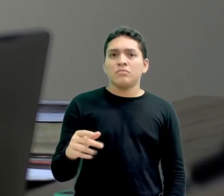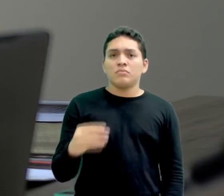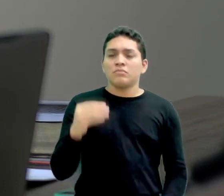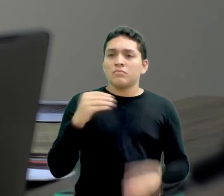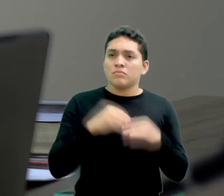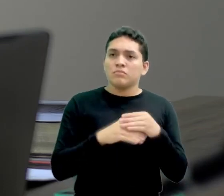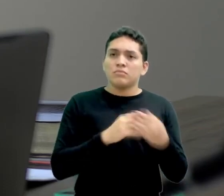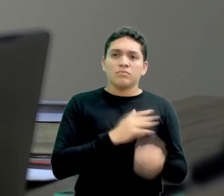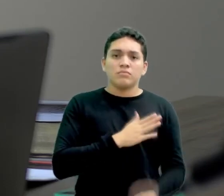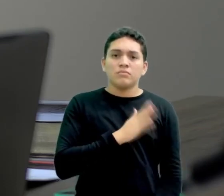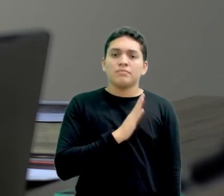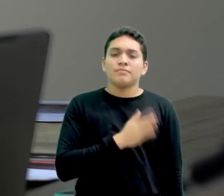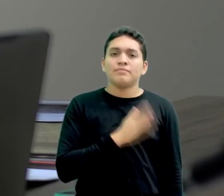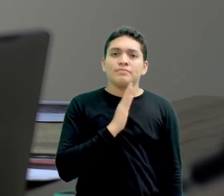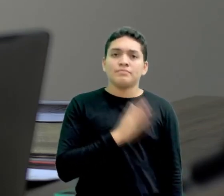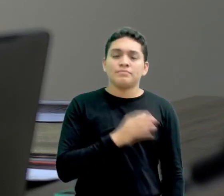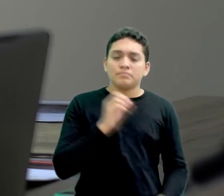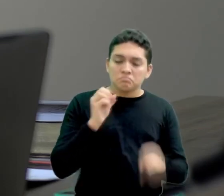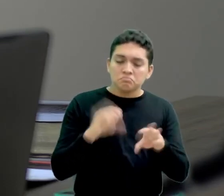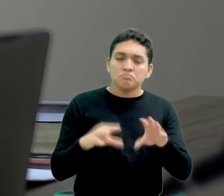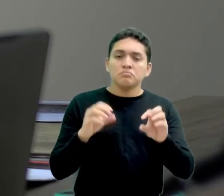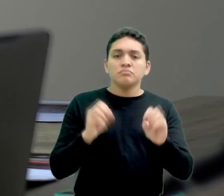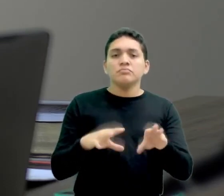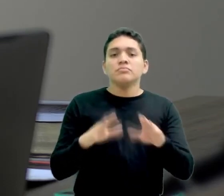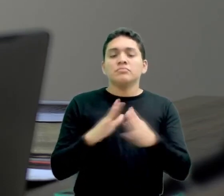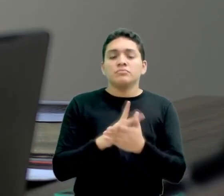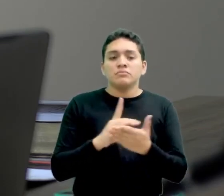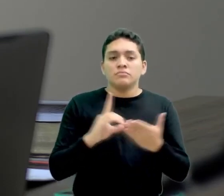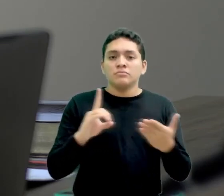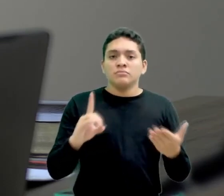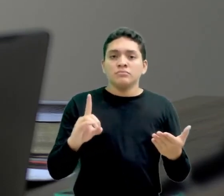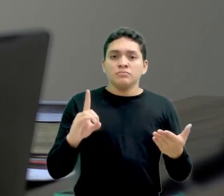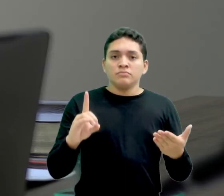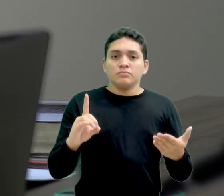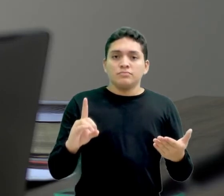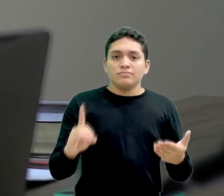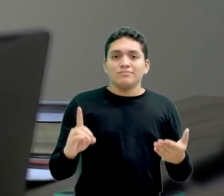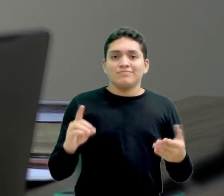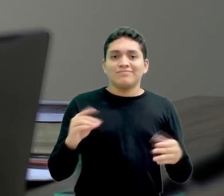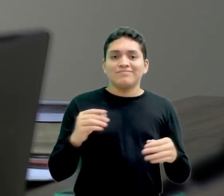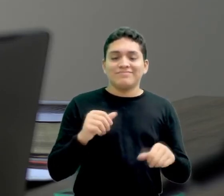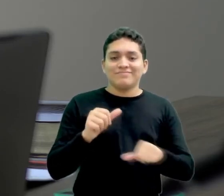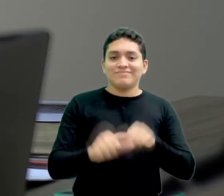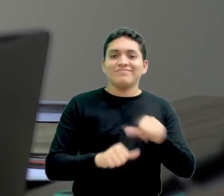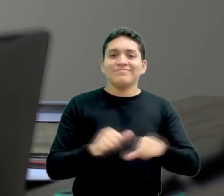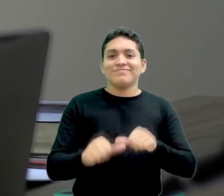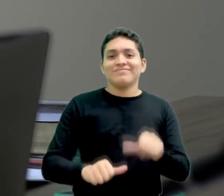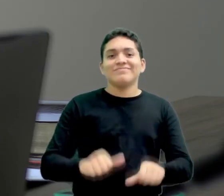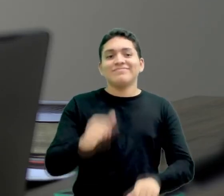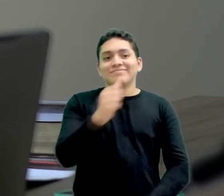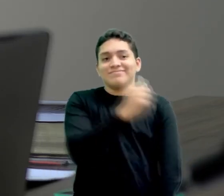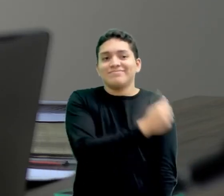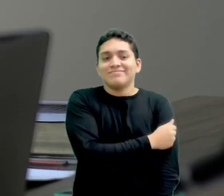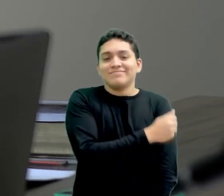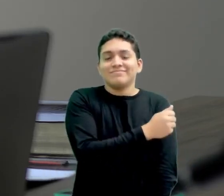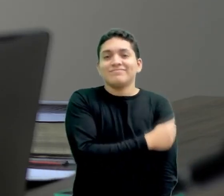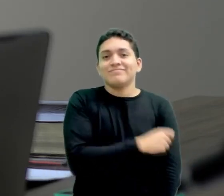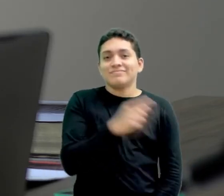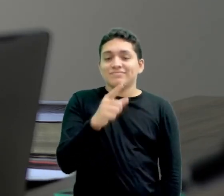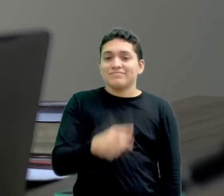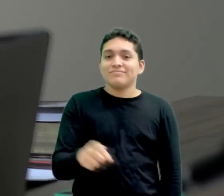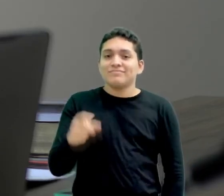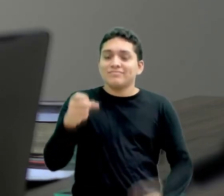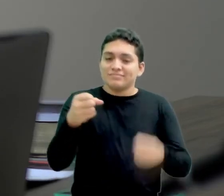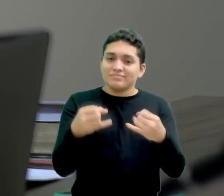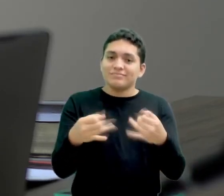seu coração, né, ao ensinar, ao transmitir aos seus alunos, embora que você não fale tudo que